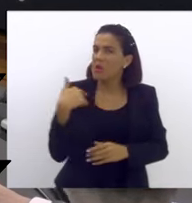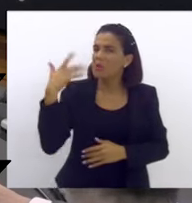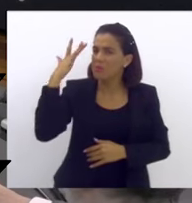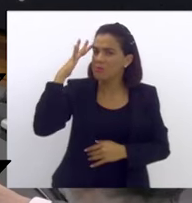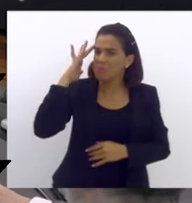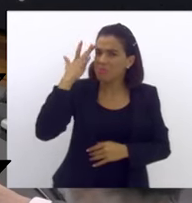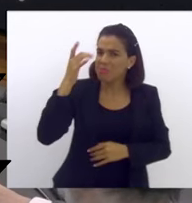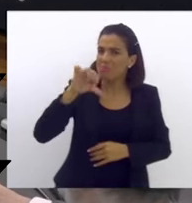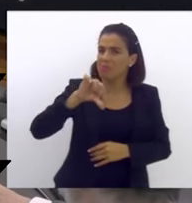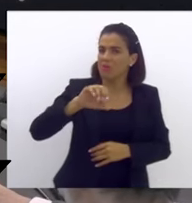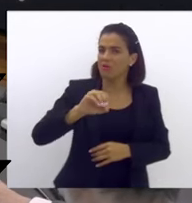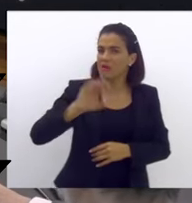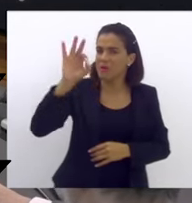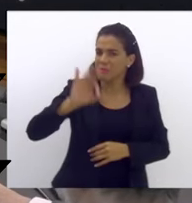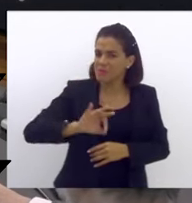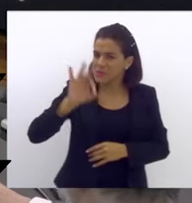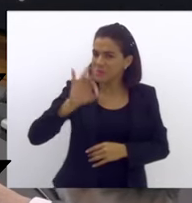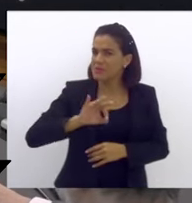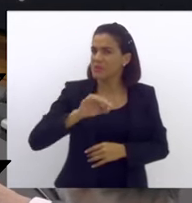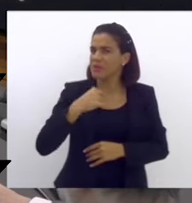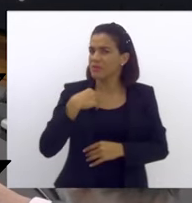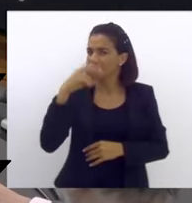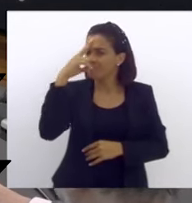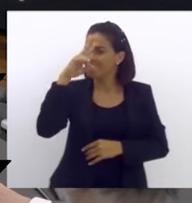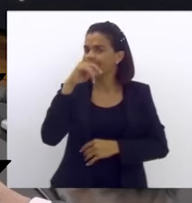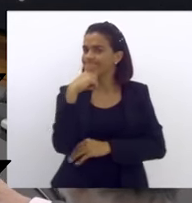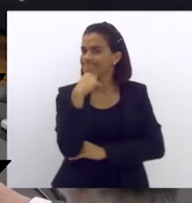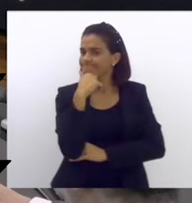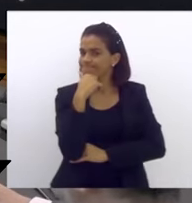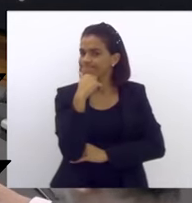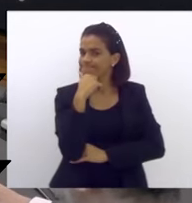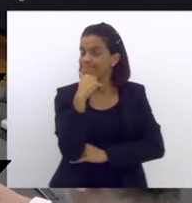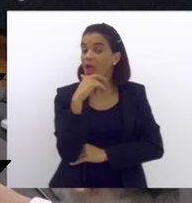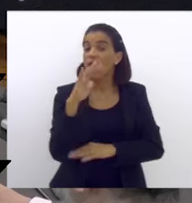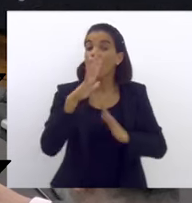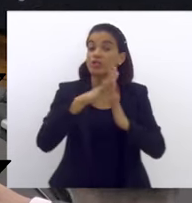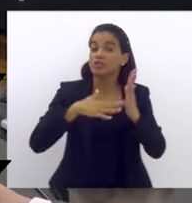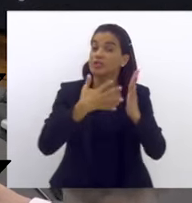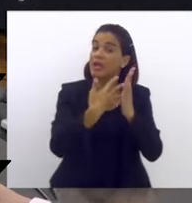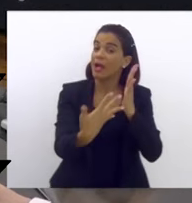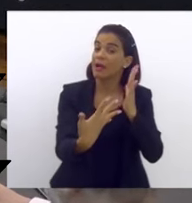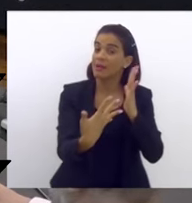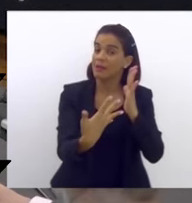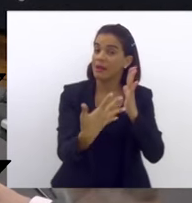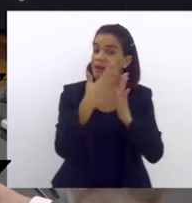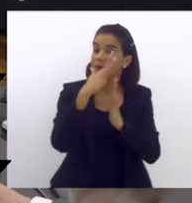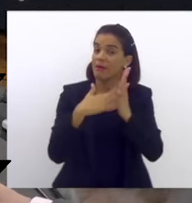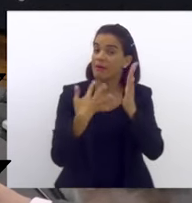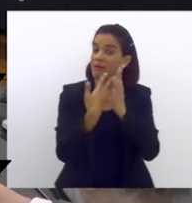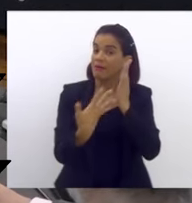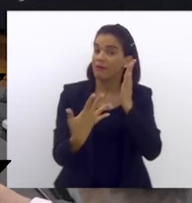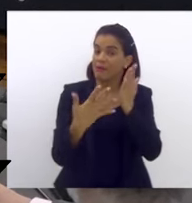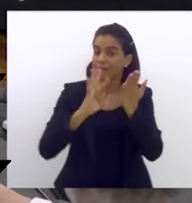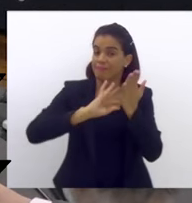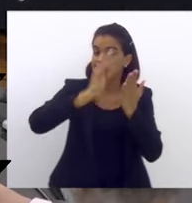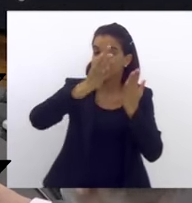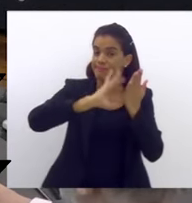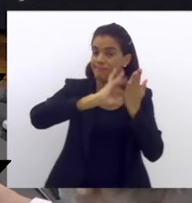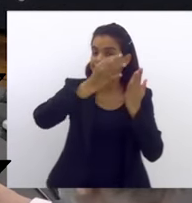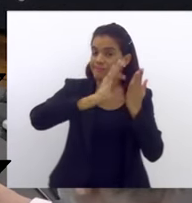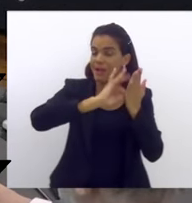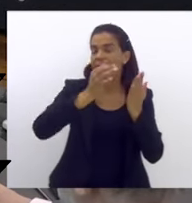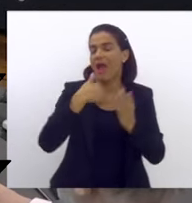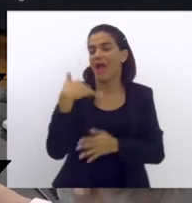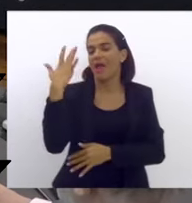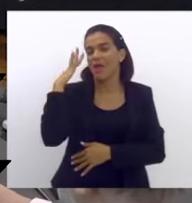disso eu também tenho M Mas eu não achei acho que é calendário Deputado M acho que é calendário mas eu queria Deputado Presidente